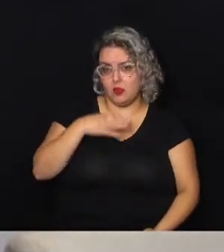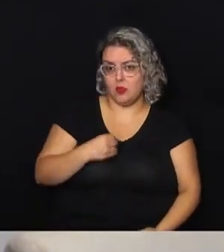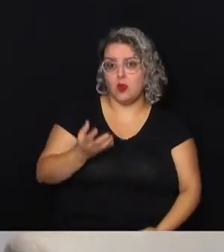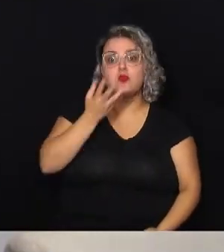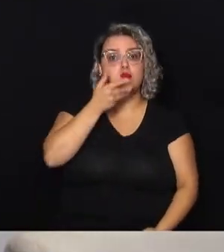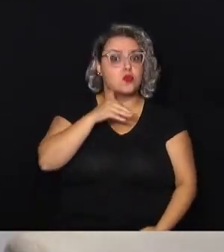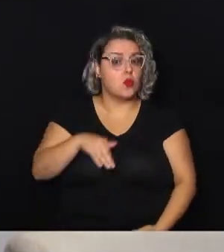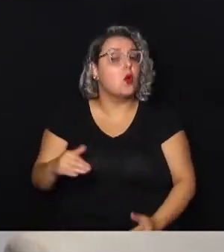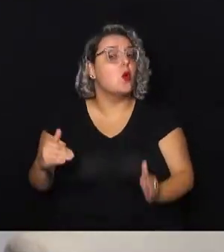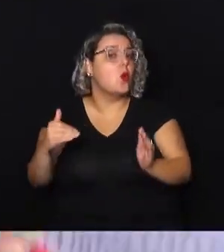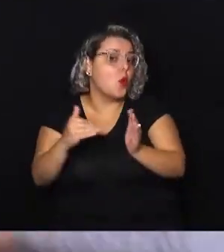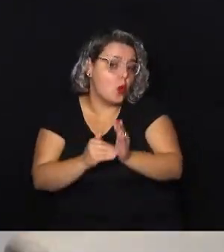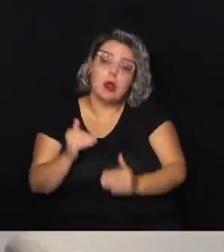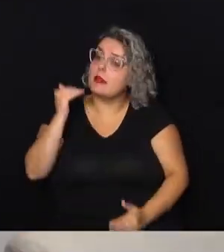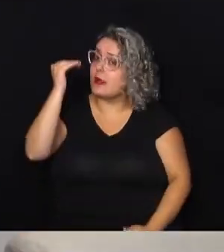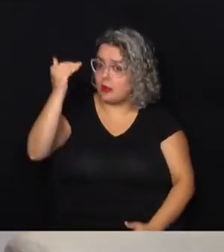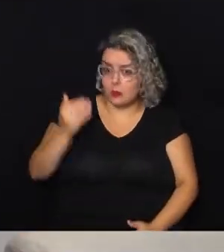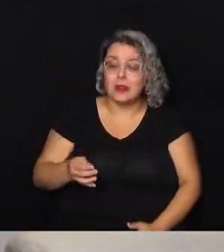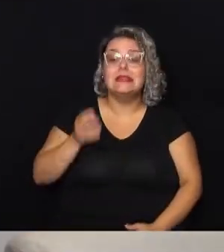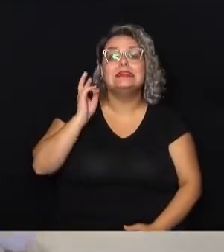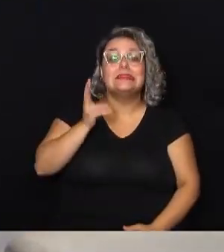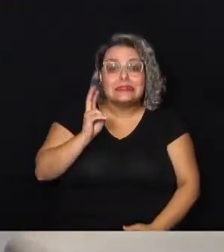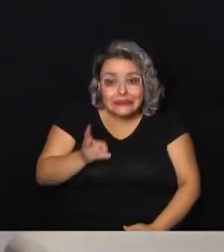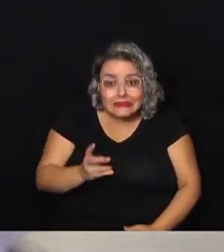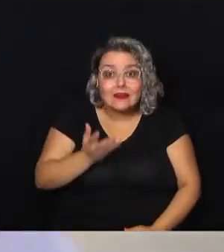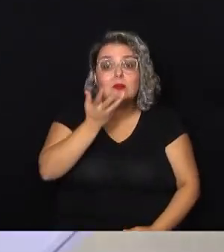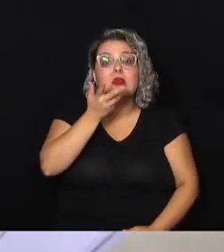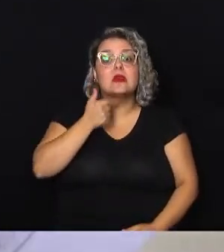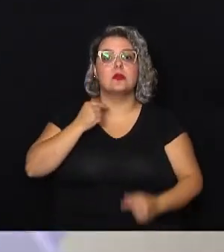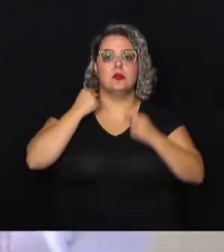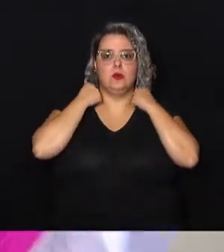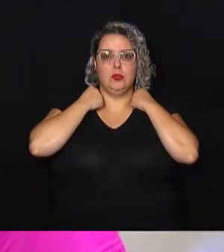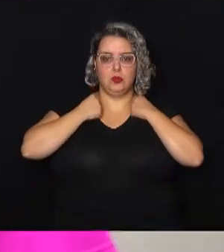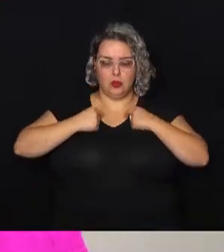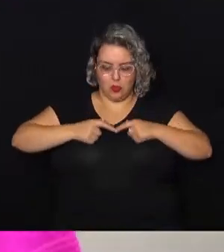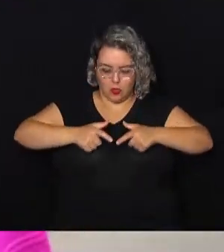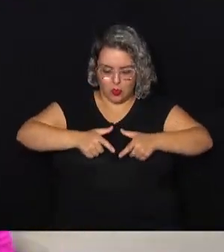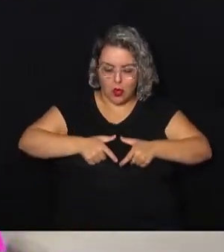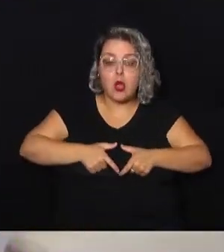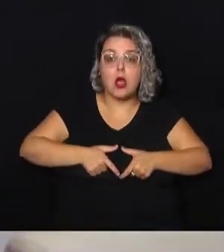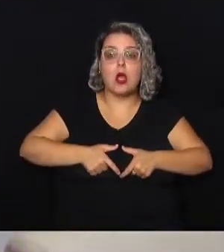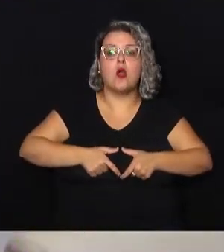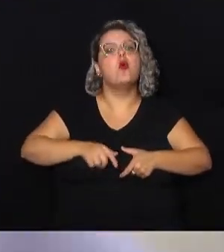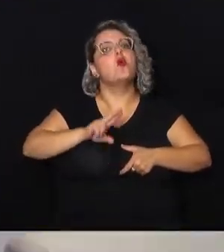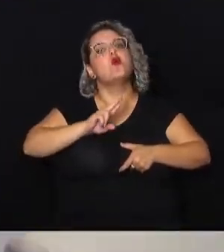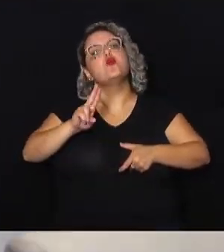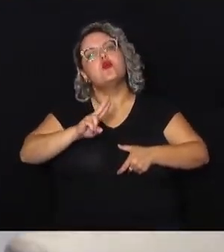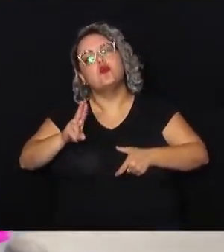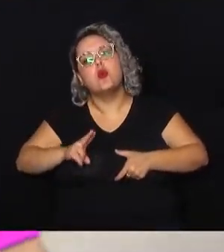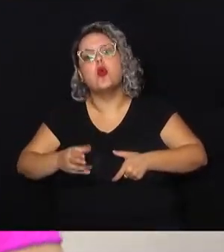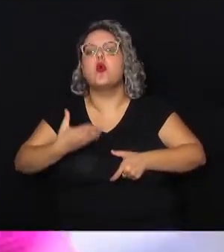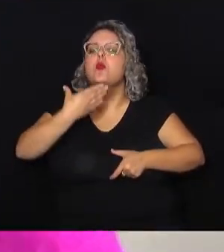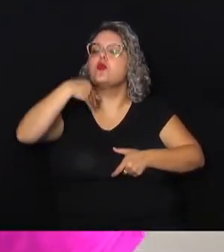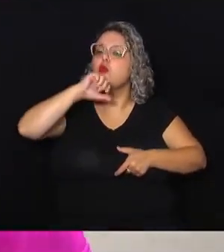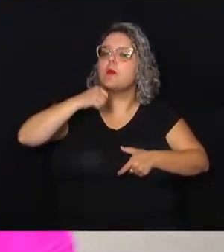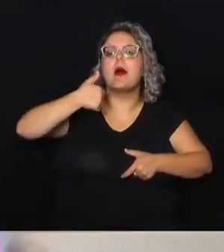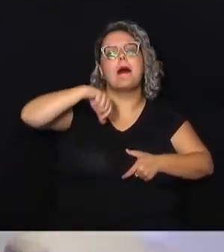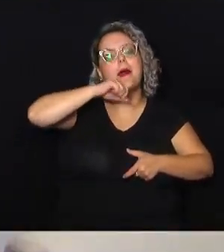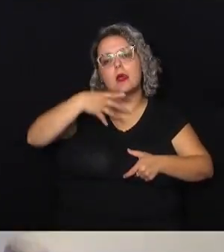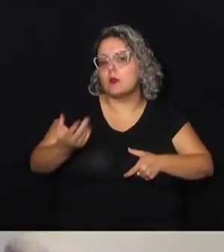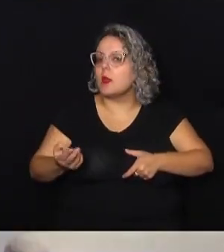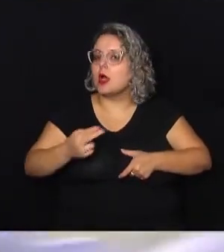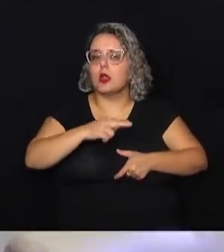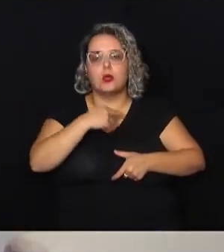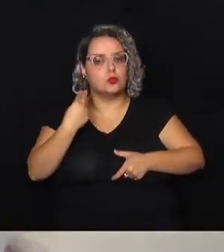ou mesmo adulto, sempre a criança com pulseirinha ou crachá, identificação, porque a gente sabe que, né, a